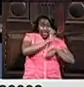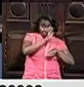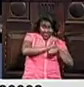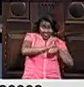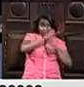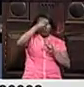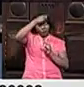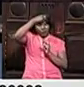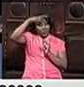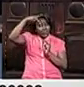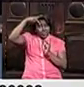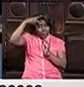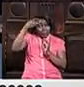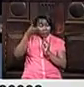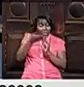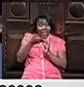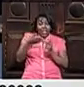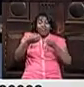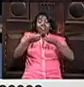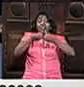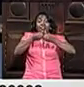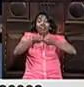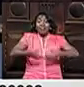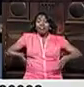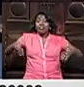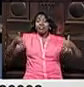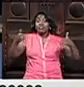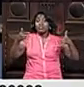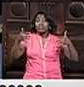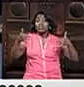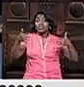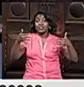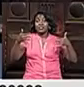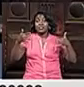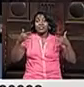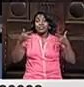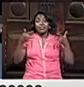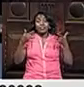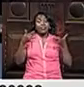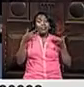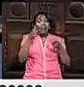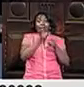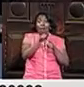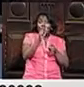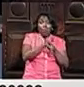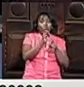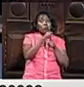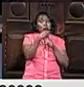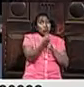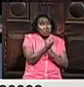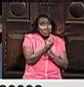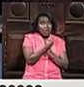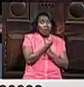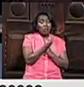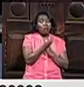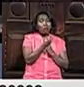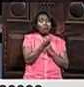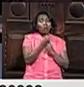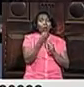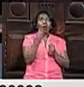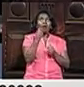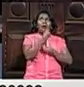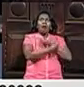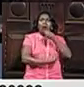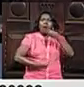município gastam com aluguel social, por